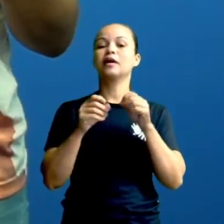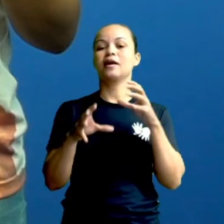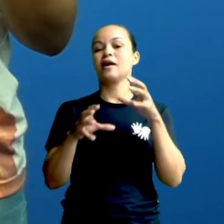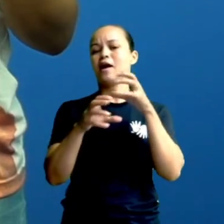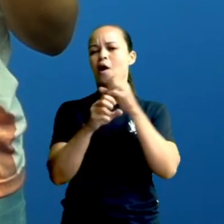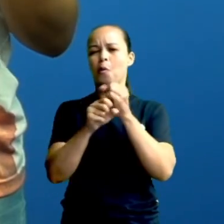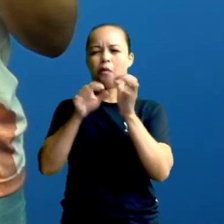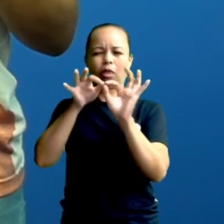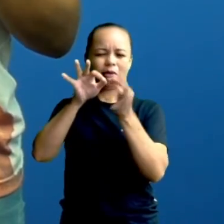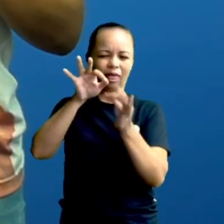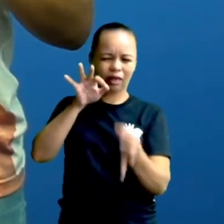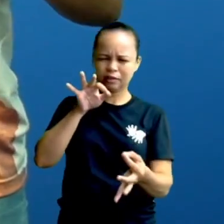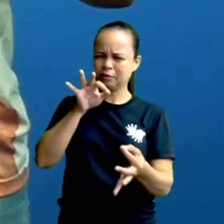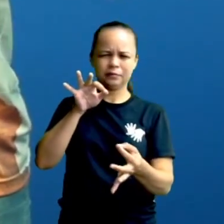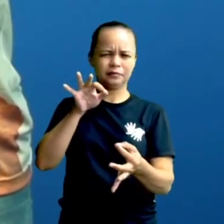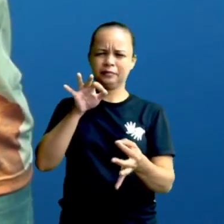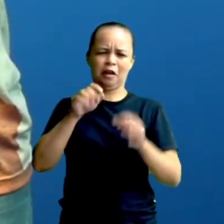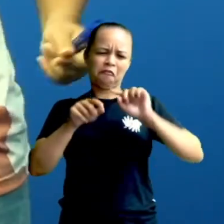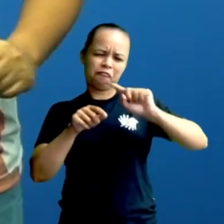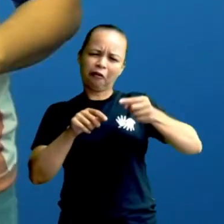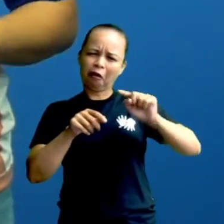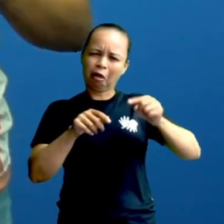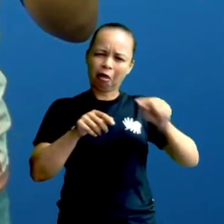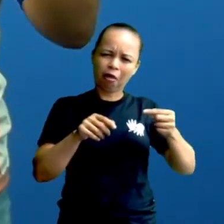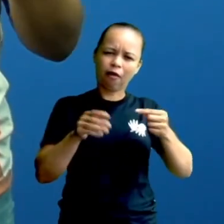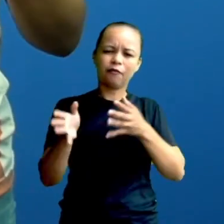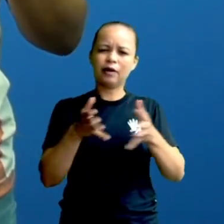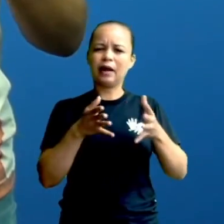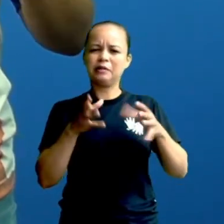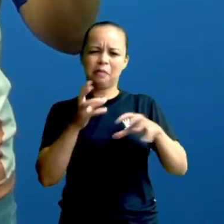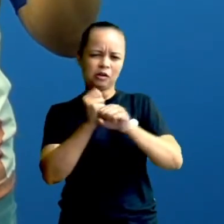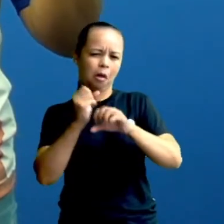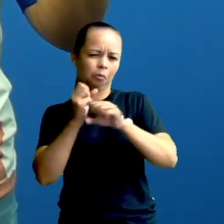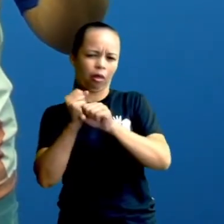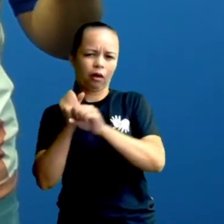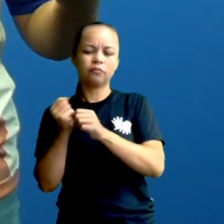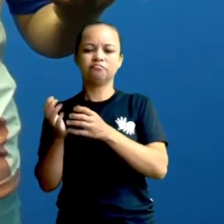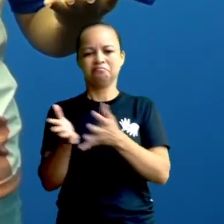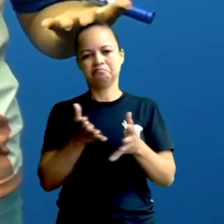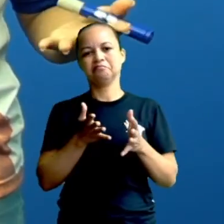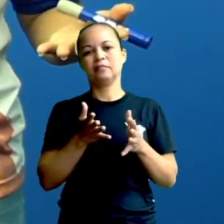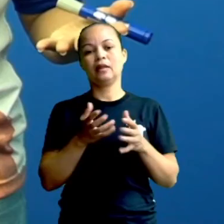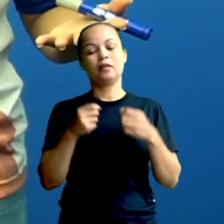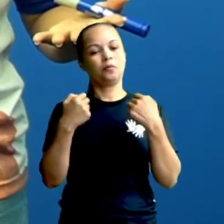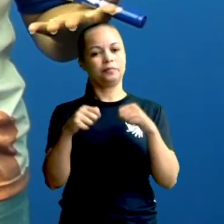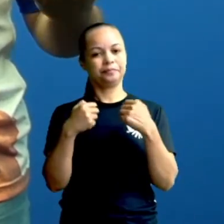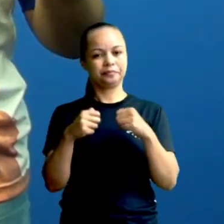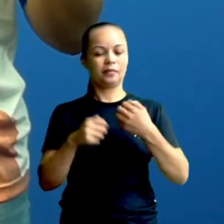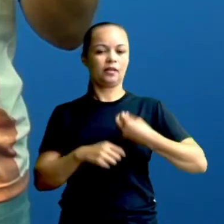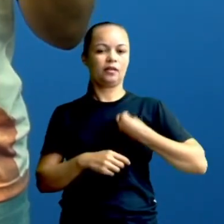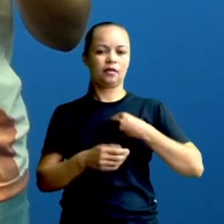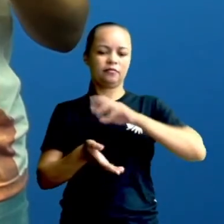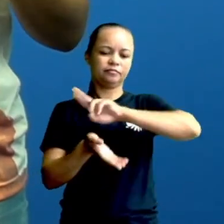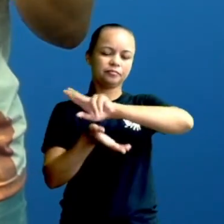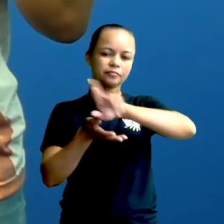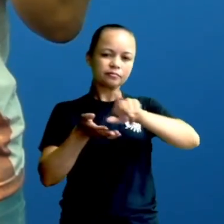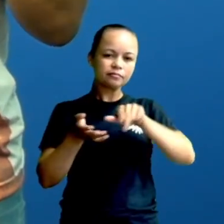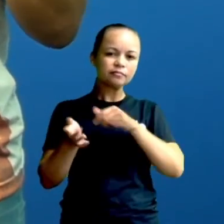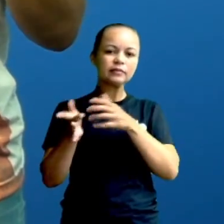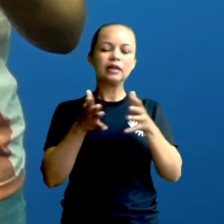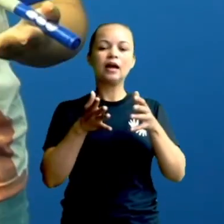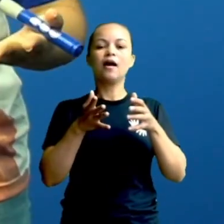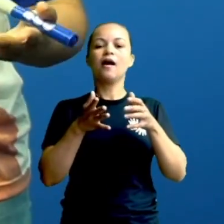cálculos longos, vírgulas e mais cálculos. Então, existem muitas questões em que